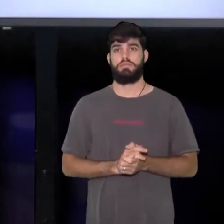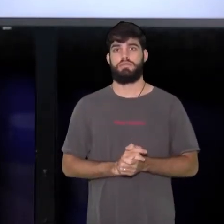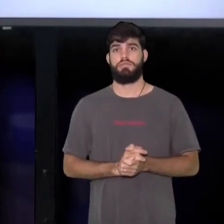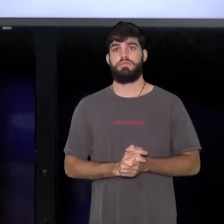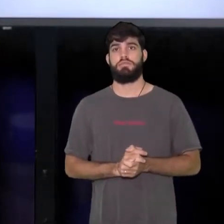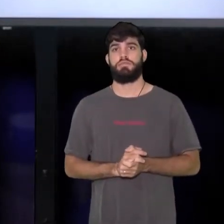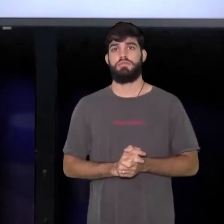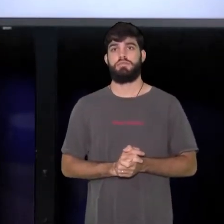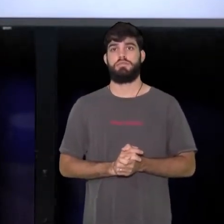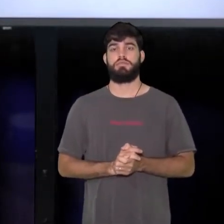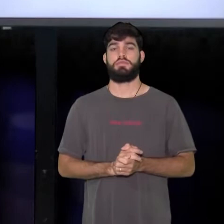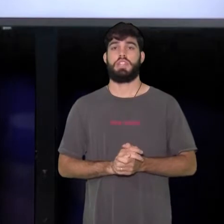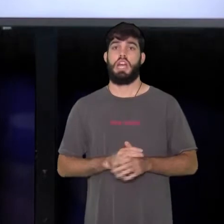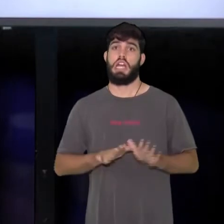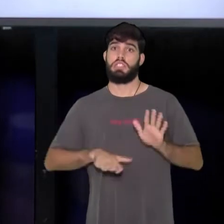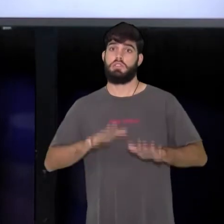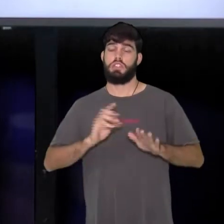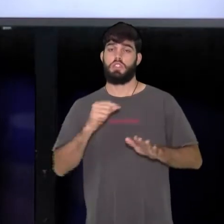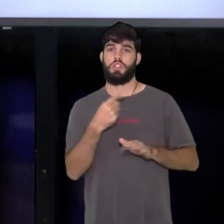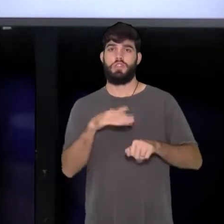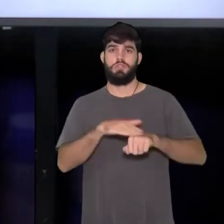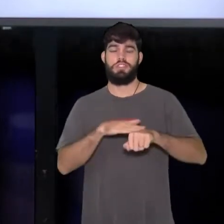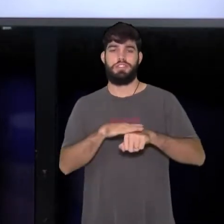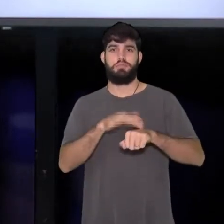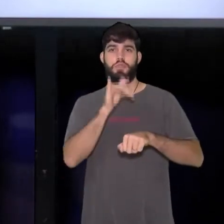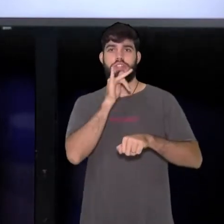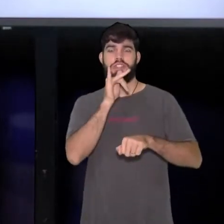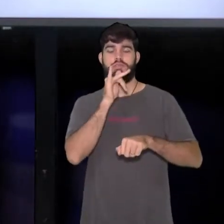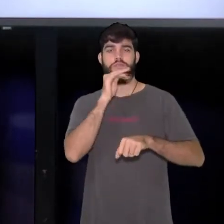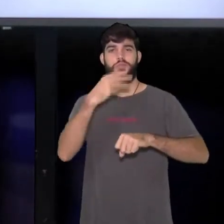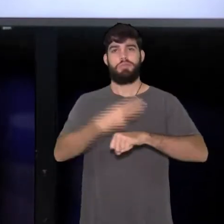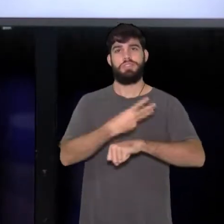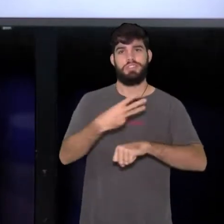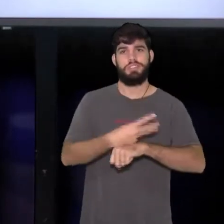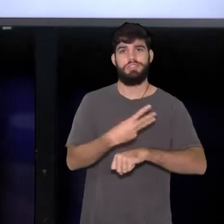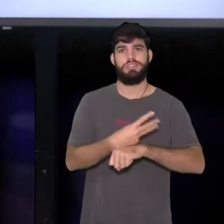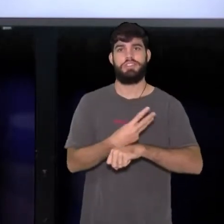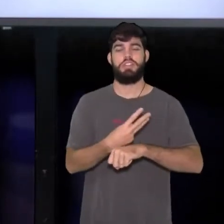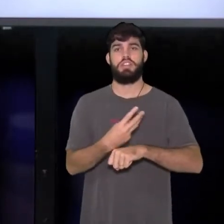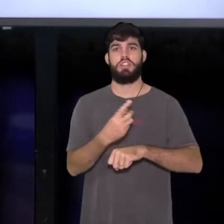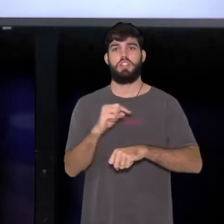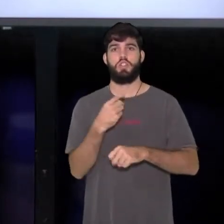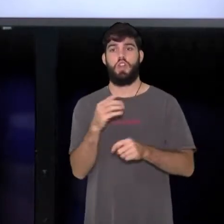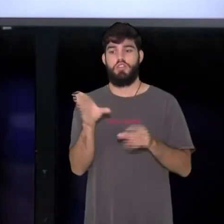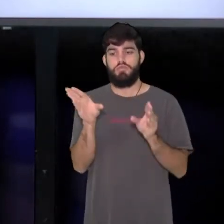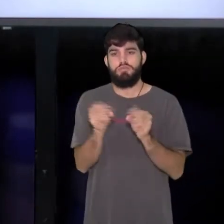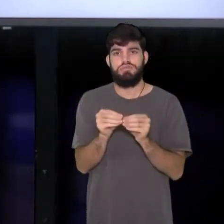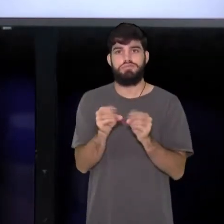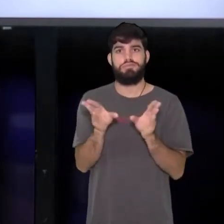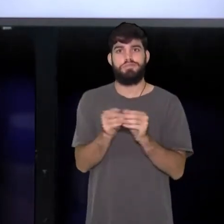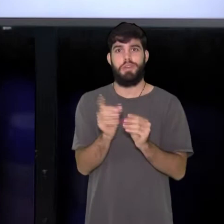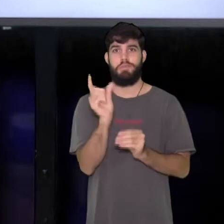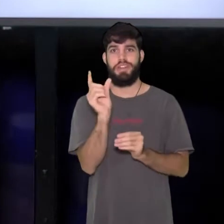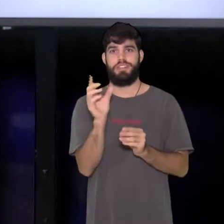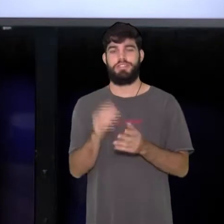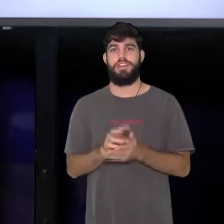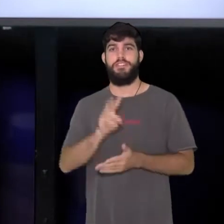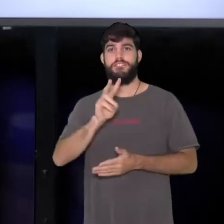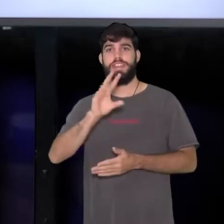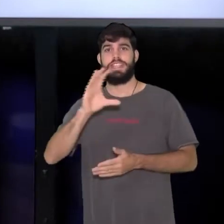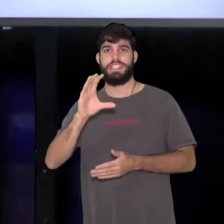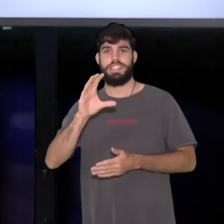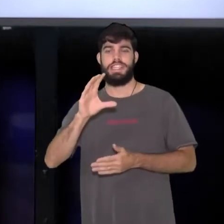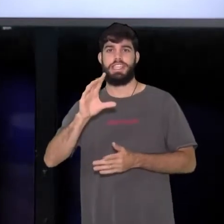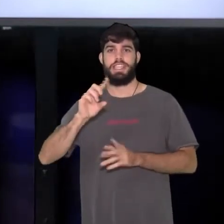conversamos através de um aplicativo de mensagens como o WhatsApp, por exemplo, nós abreviamos bastante, usamos o VC ao